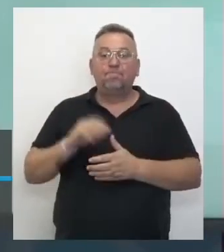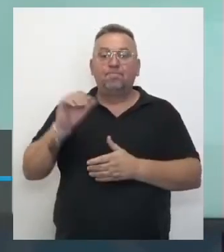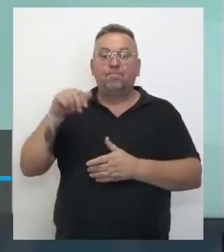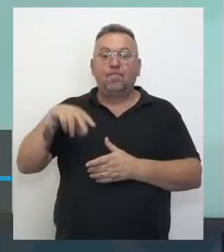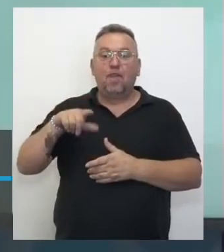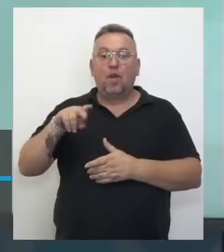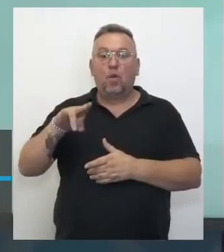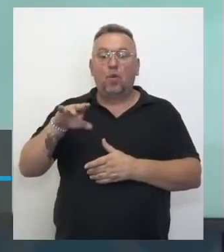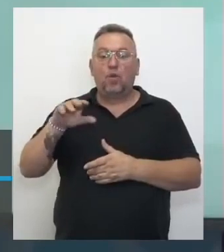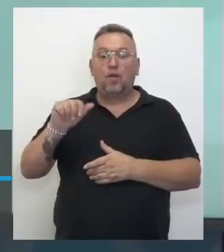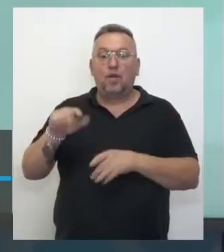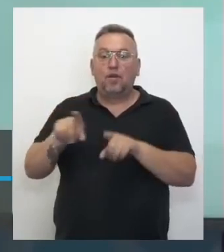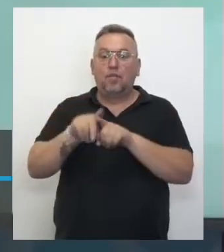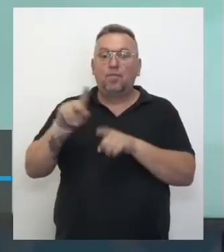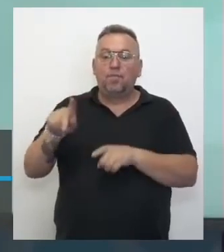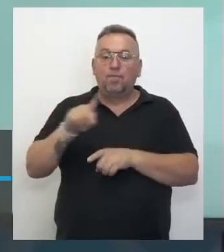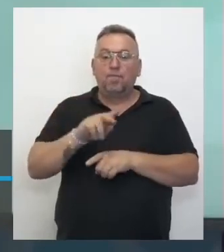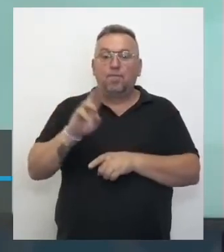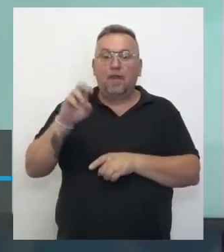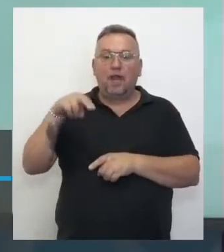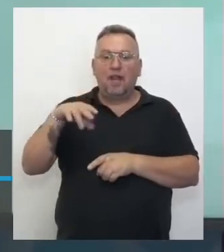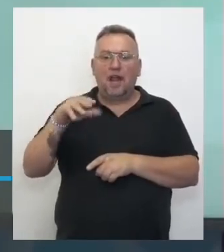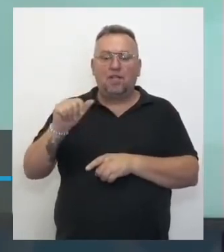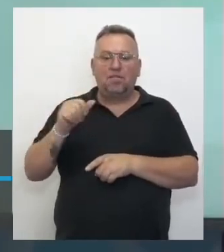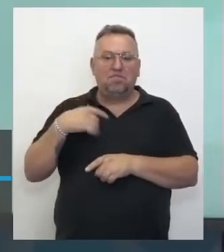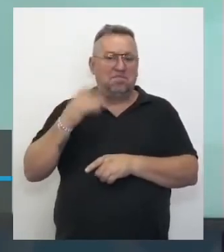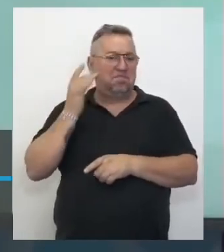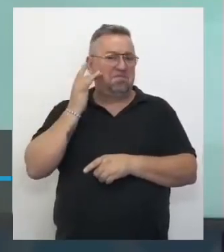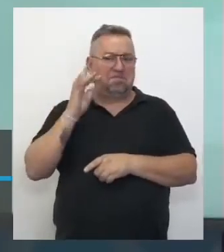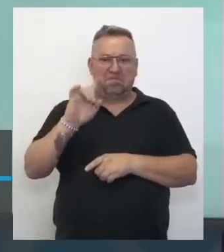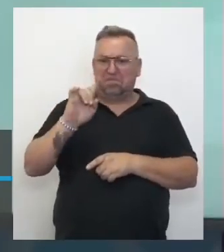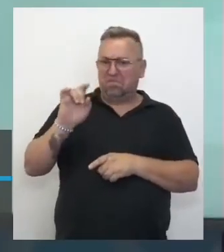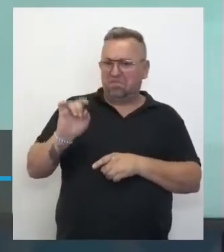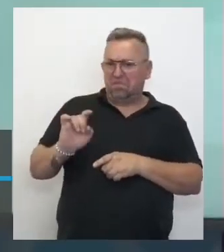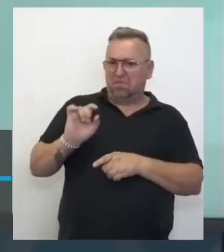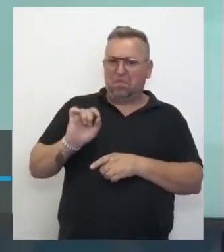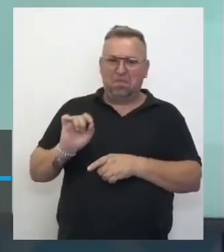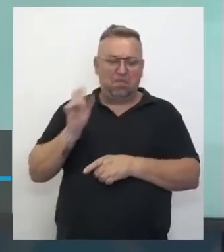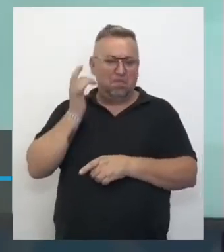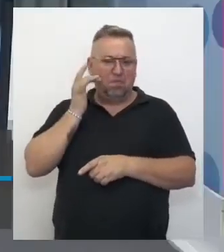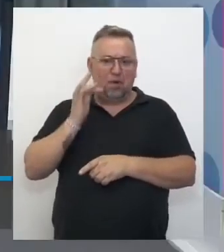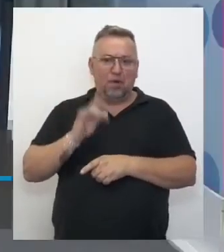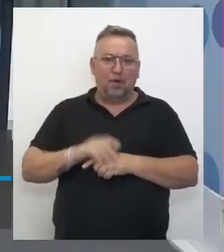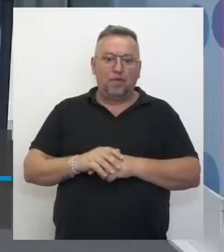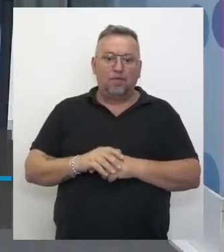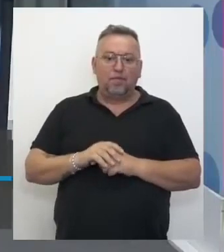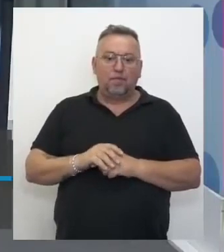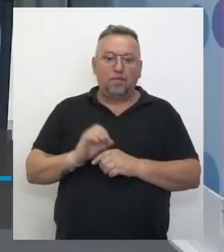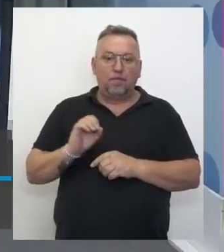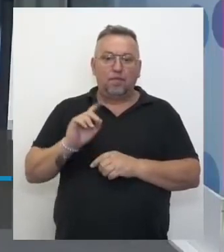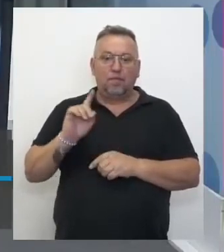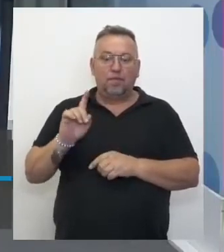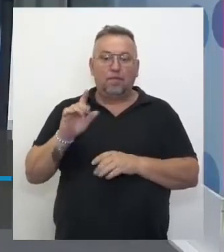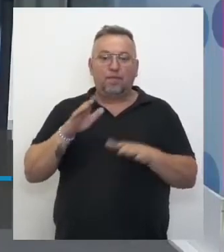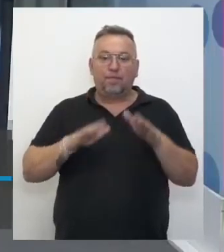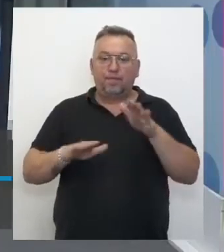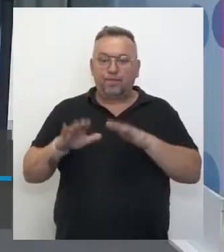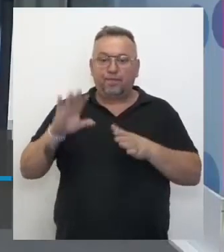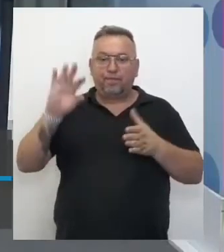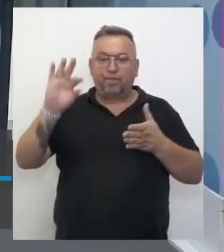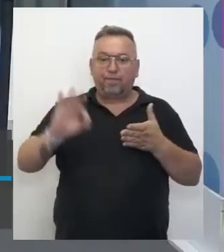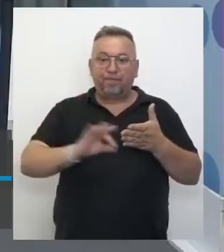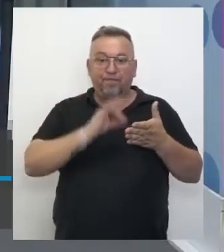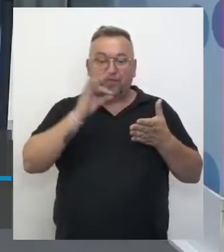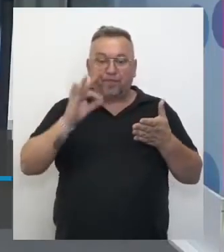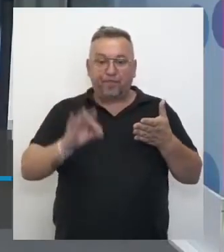Luísa, da Pro Renata, não faço a mínima ideia. Mas... Ok, então provavelmente assinaturas,